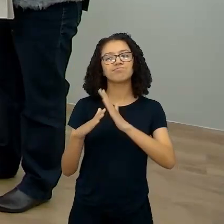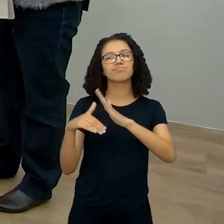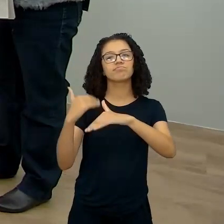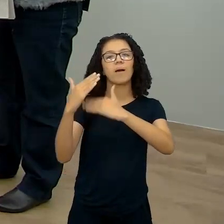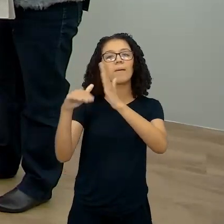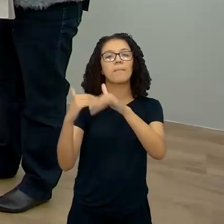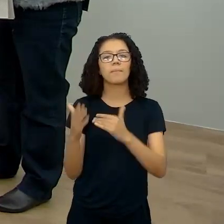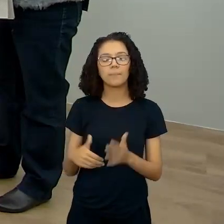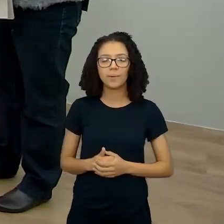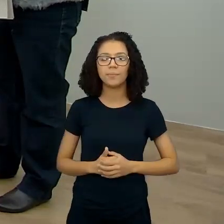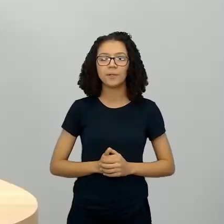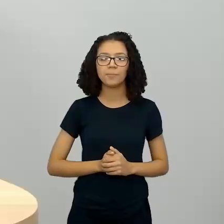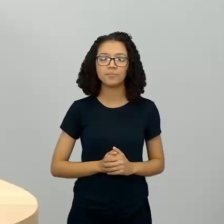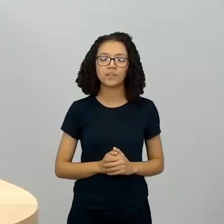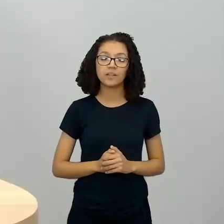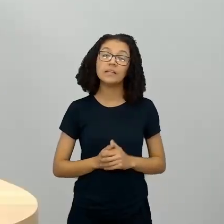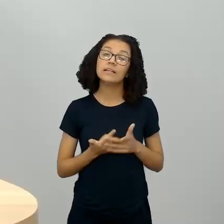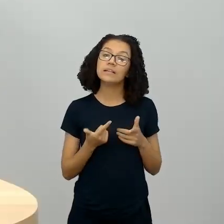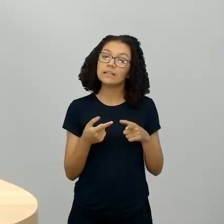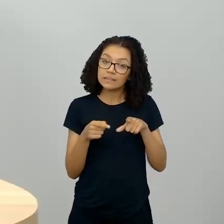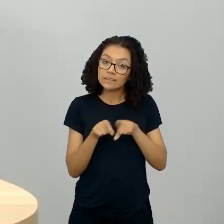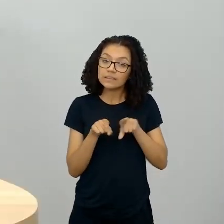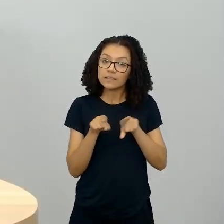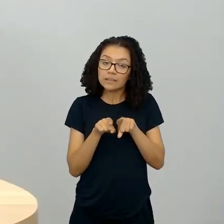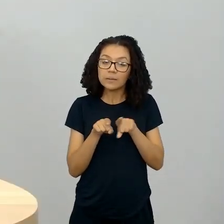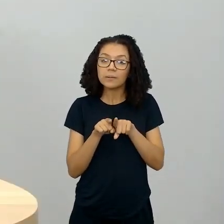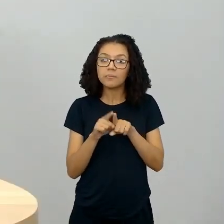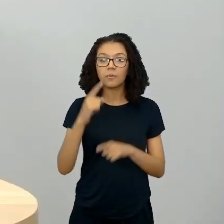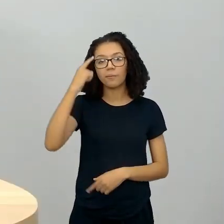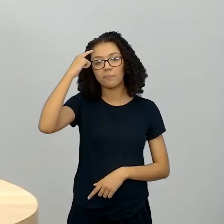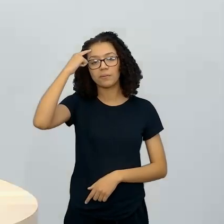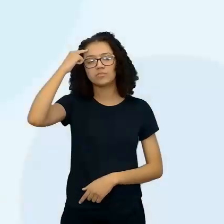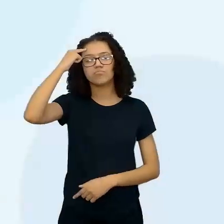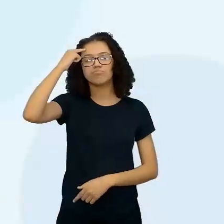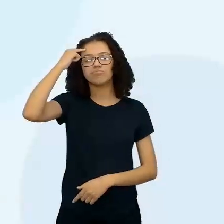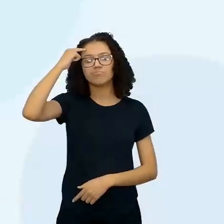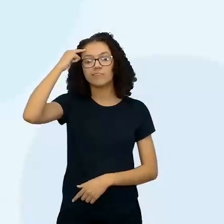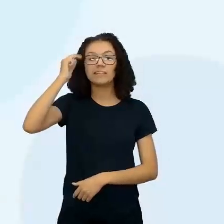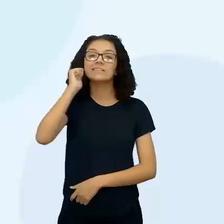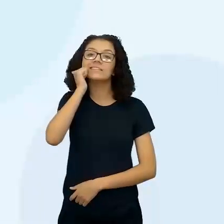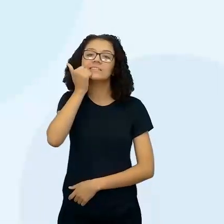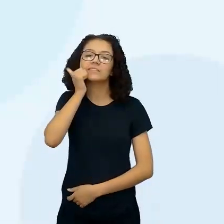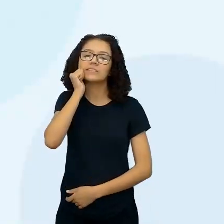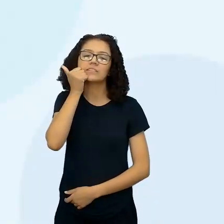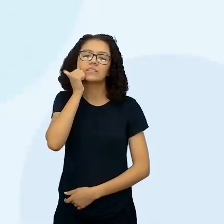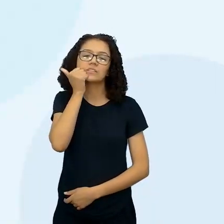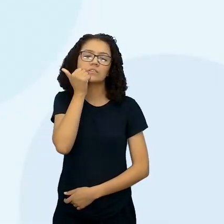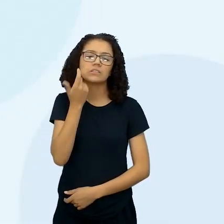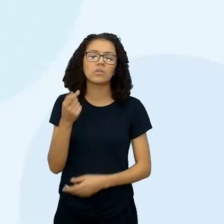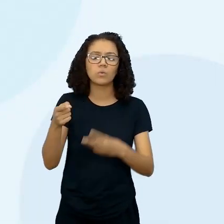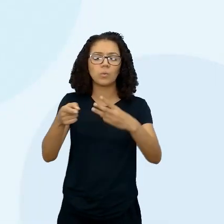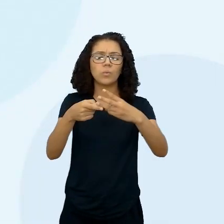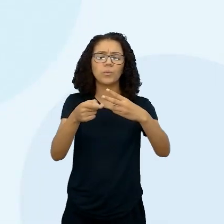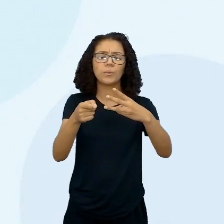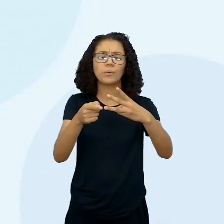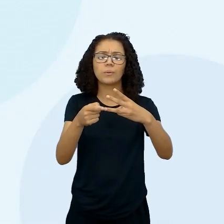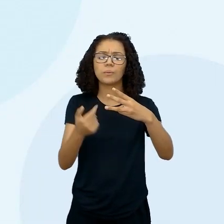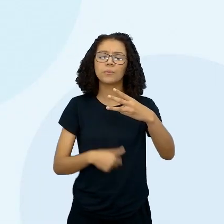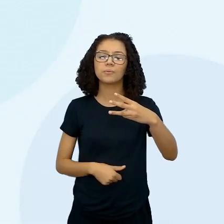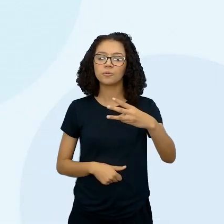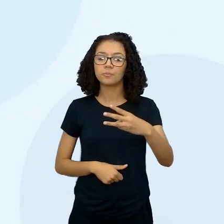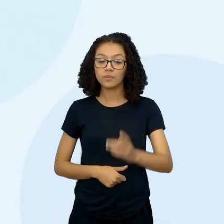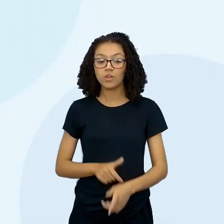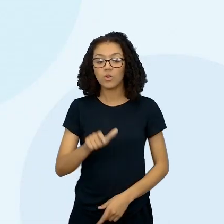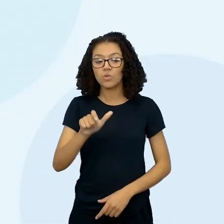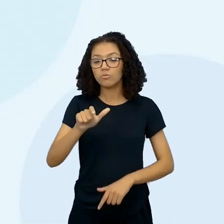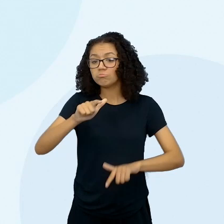E aí nós temos também, né, Ali, o pensamento científico, que aí está relacionado à investigação de qualquer